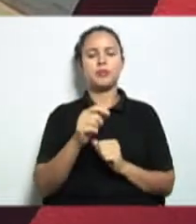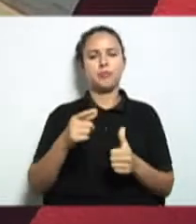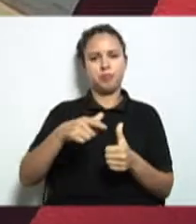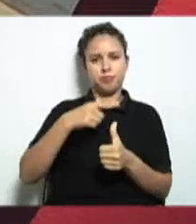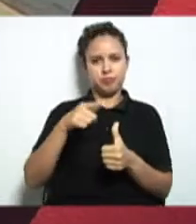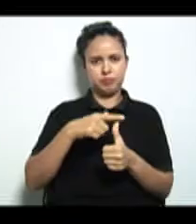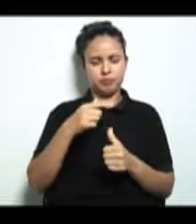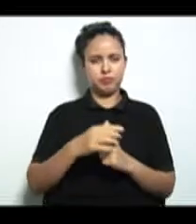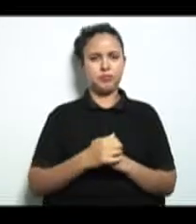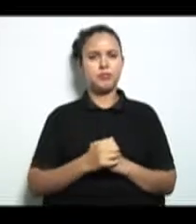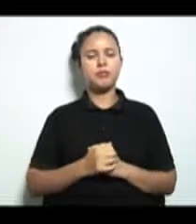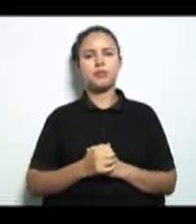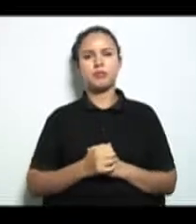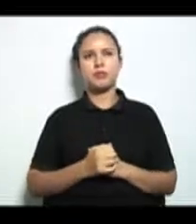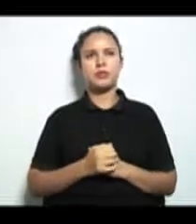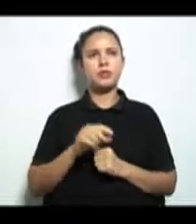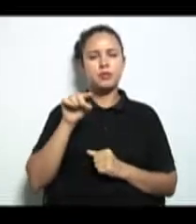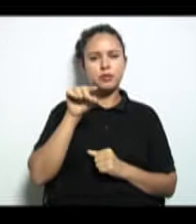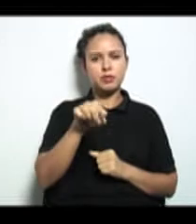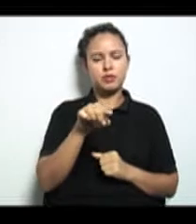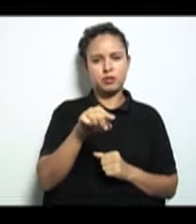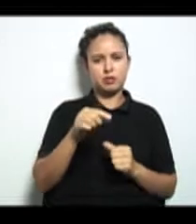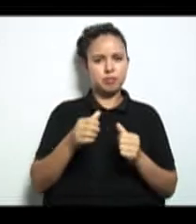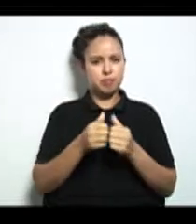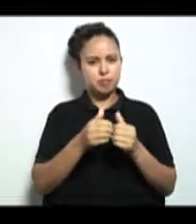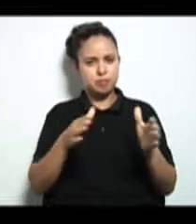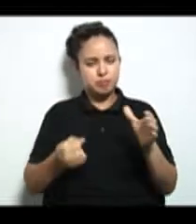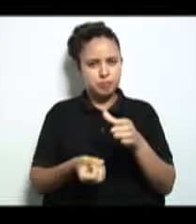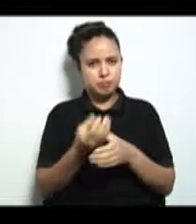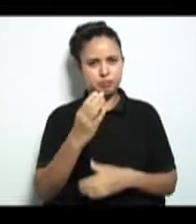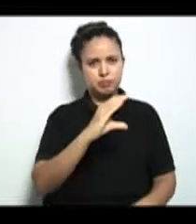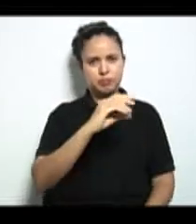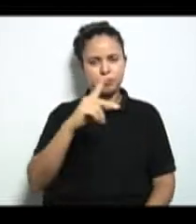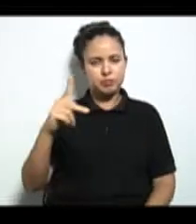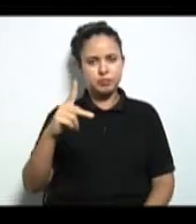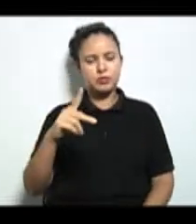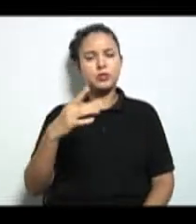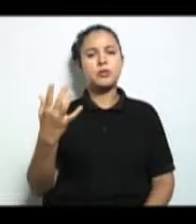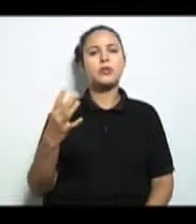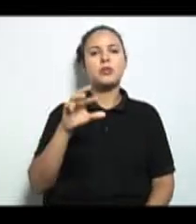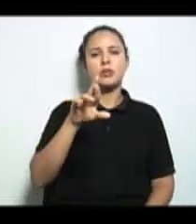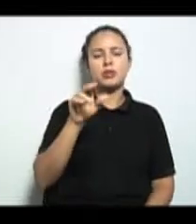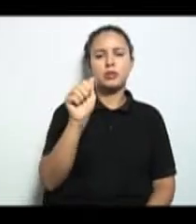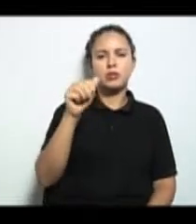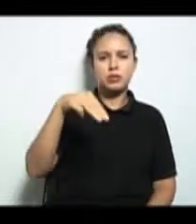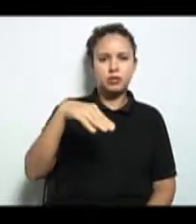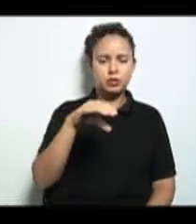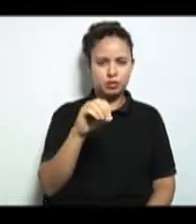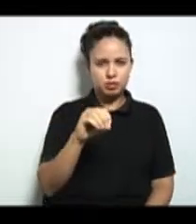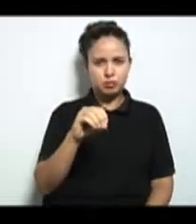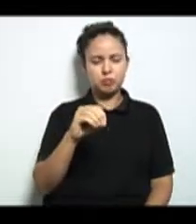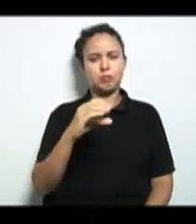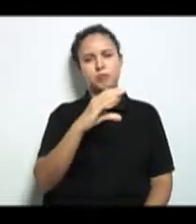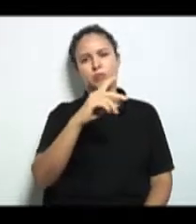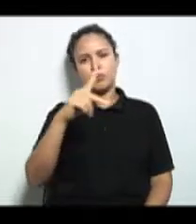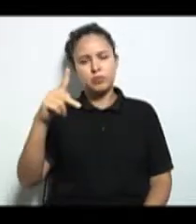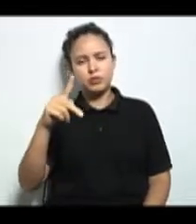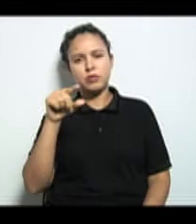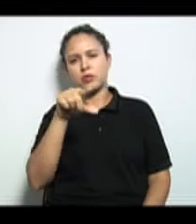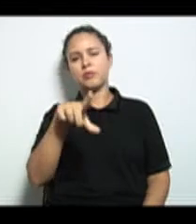Primeira, se você fosse abrir uma cooperativa, qual dos ramos de cooperativas seria a sua